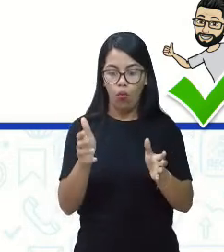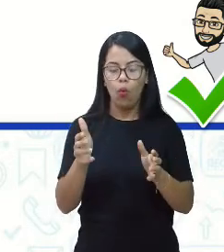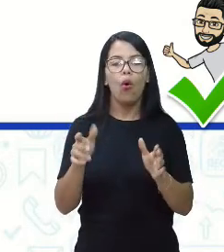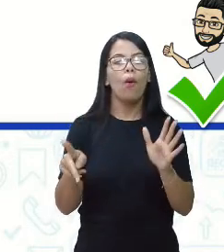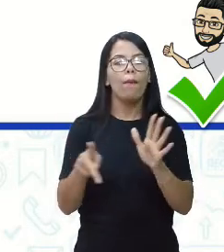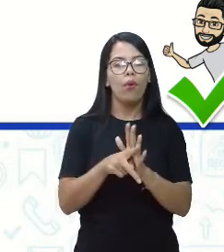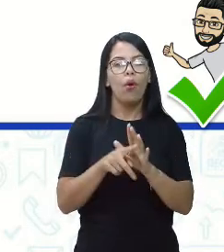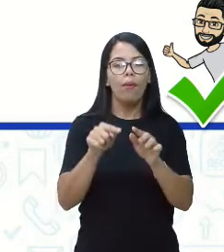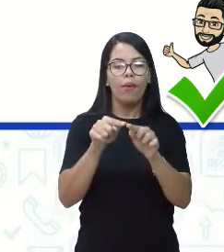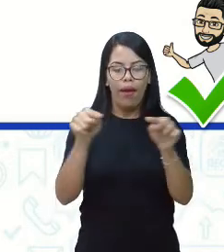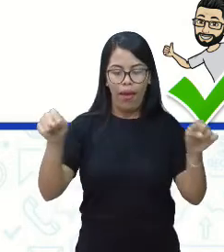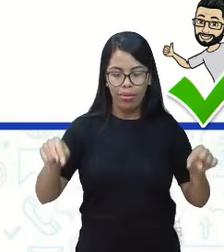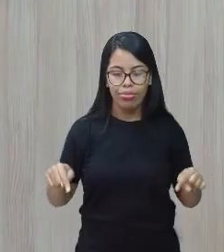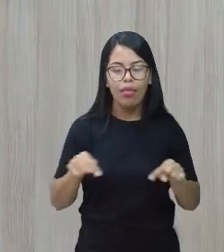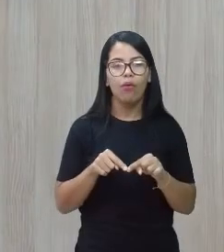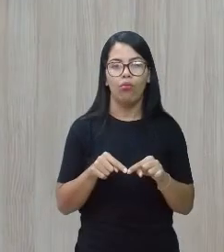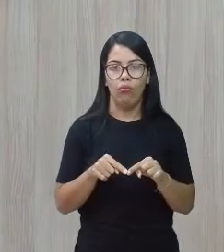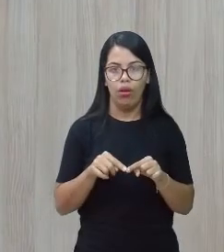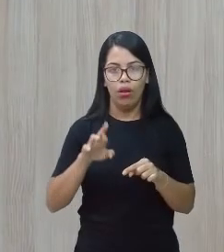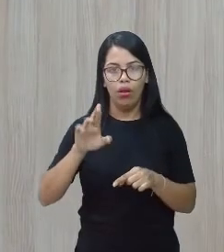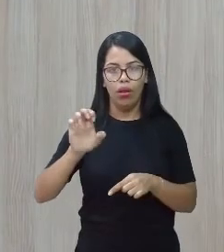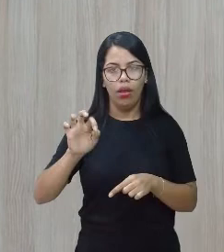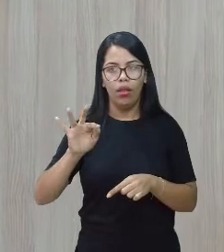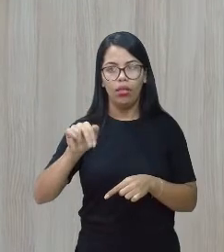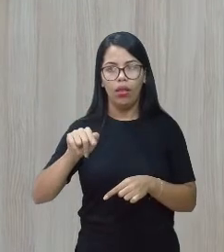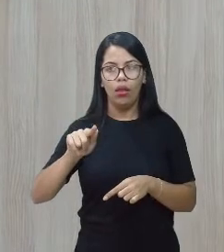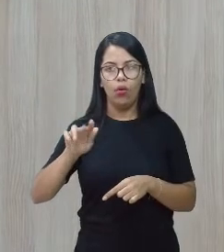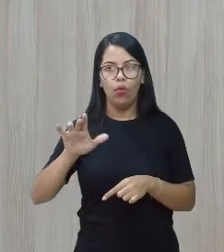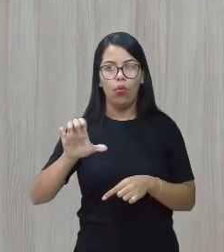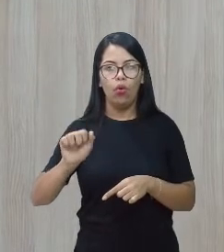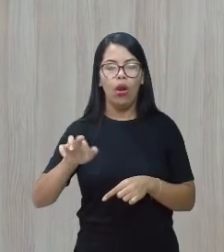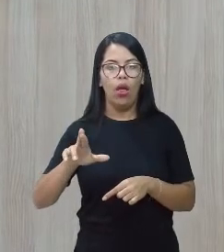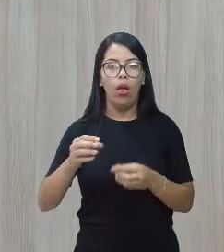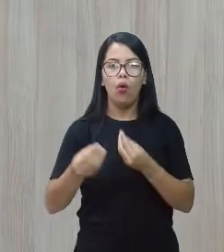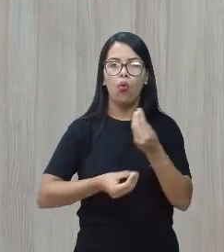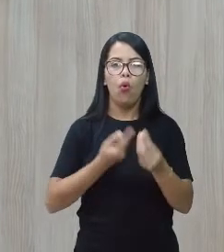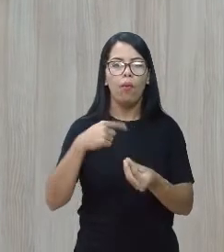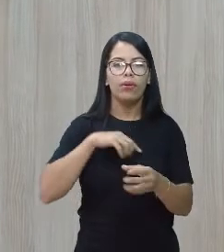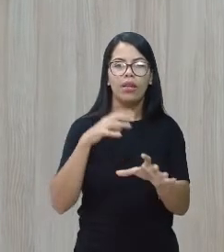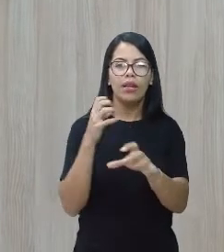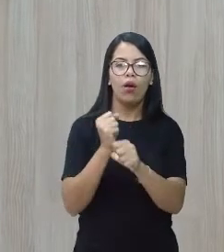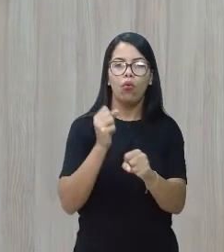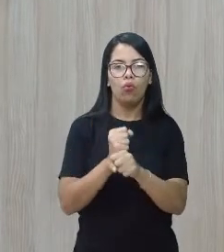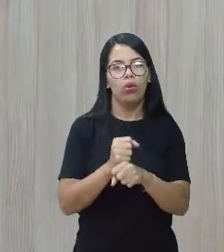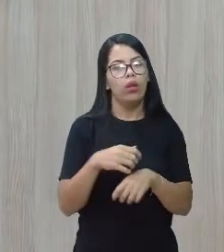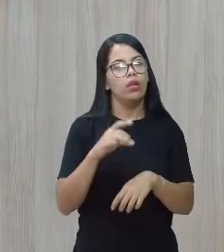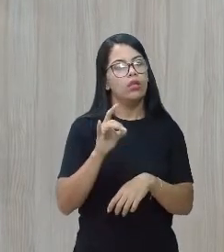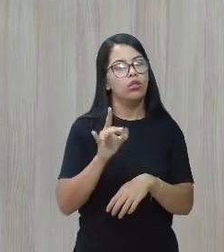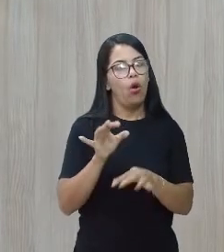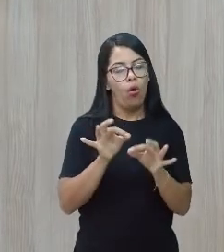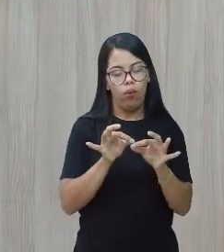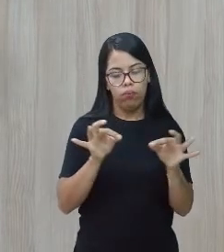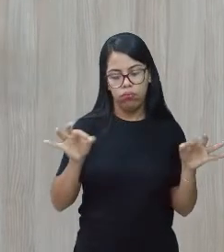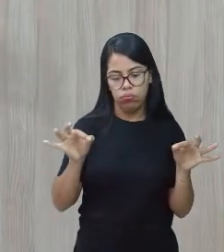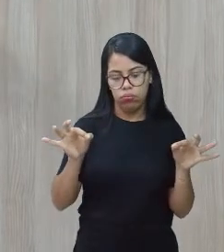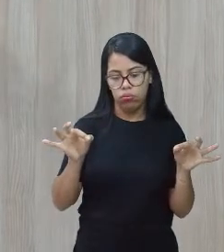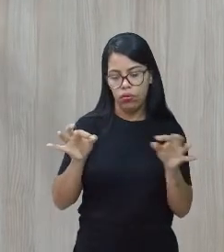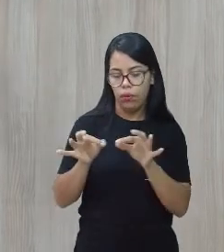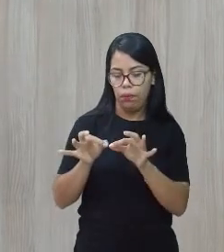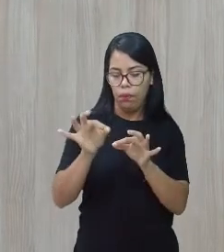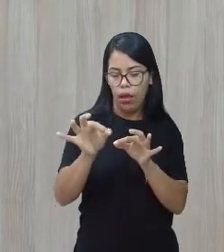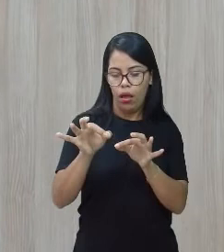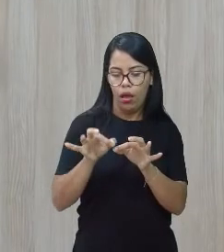retangular, certo? Então, como é que a gente faz para calcular o volume de um bloco retangular? Multiplica o comprimento pela